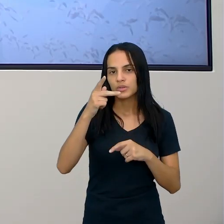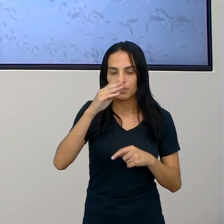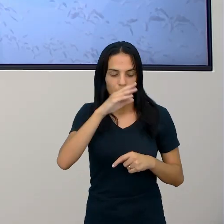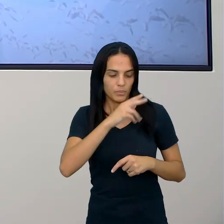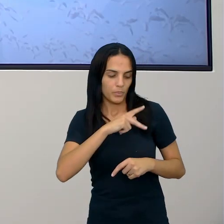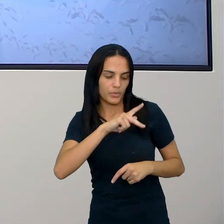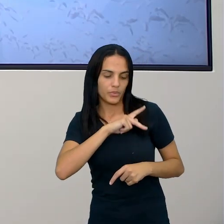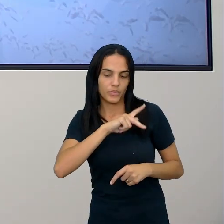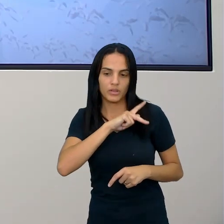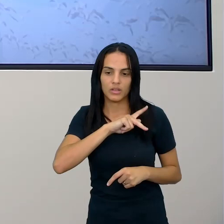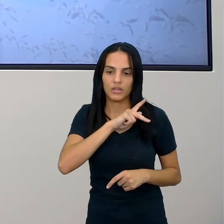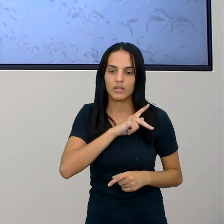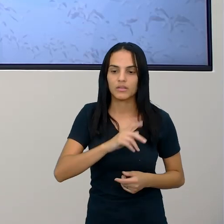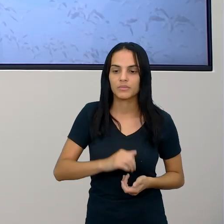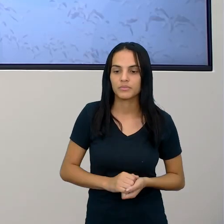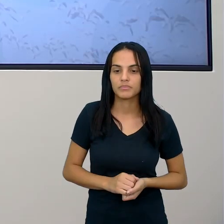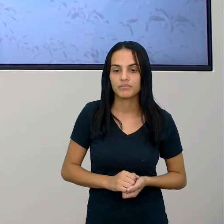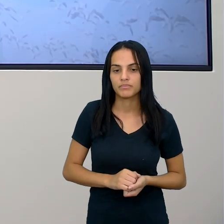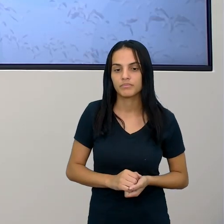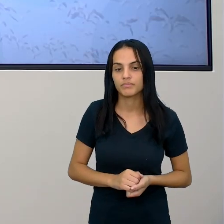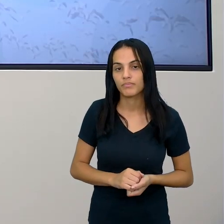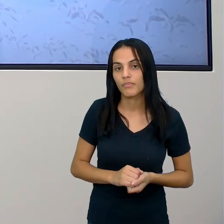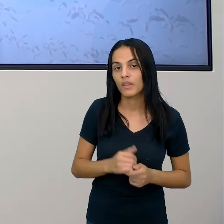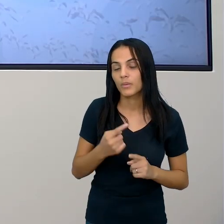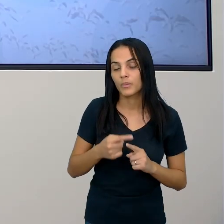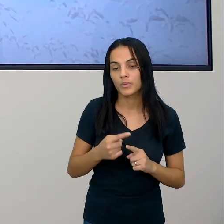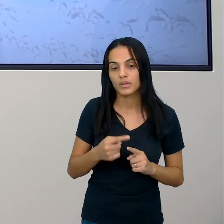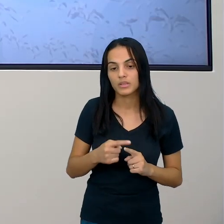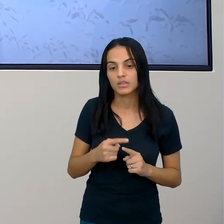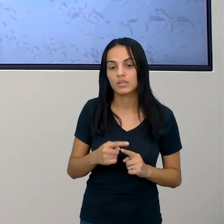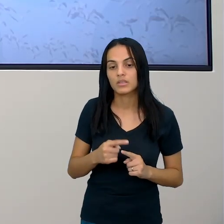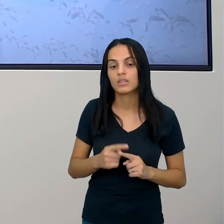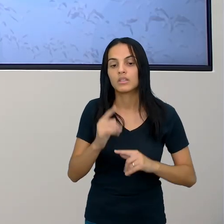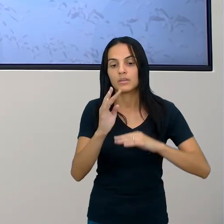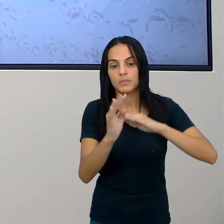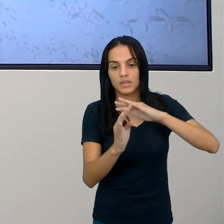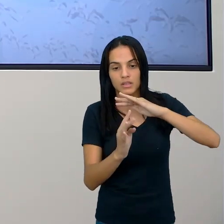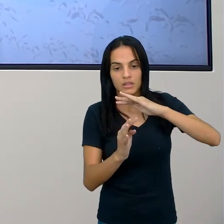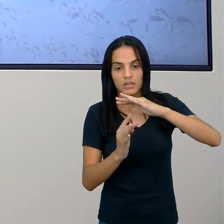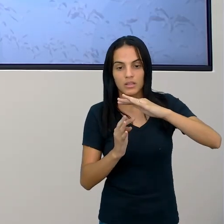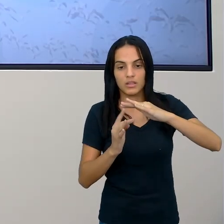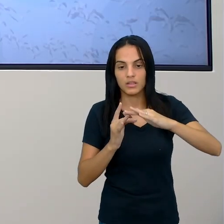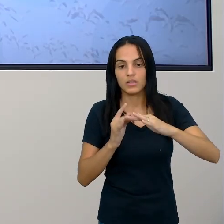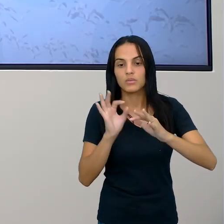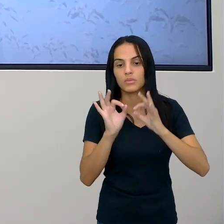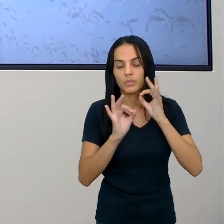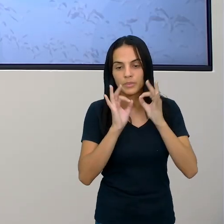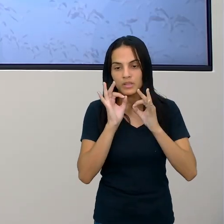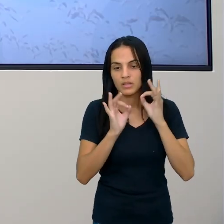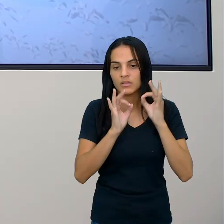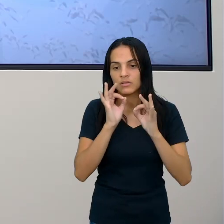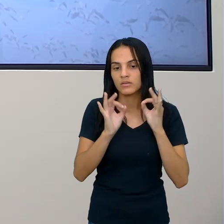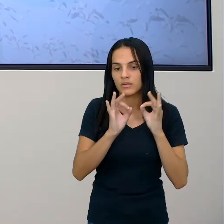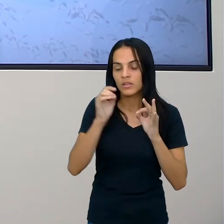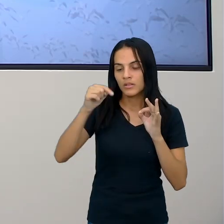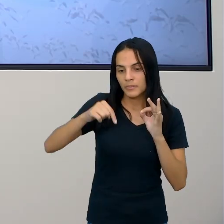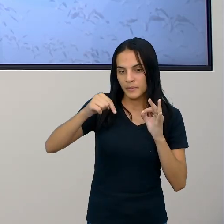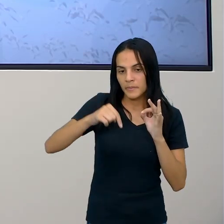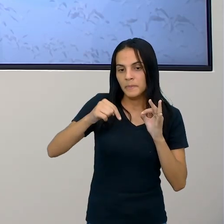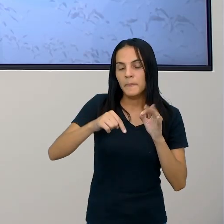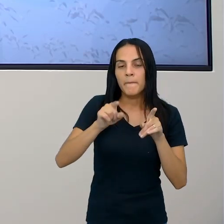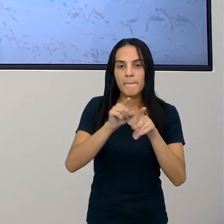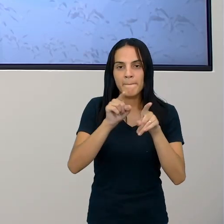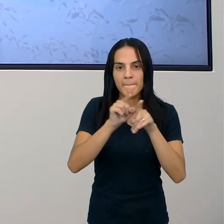Que migraram, na verdade, que imigraram do ponto de vista aqui, de quem está aqui,